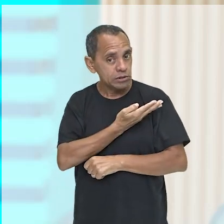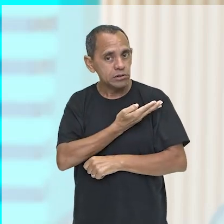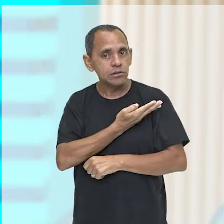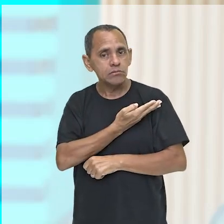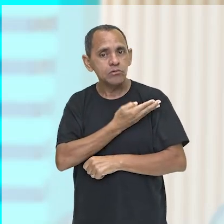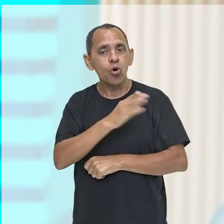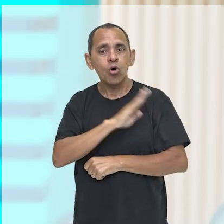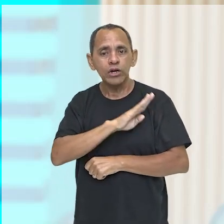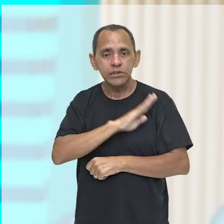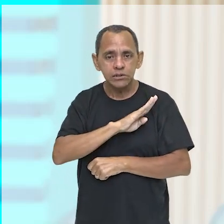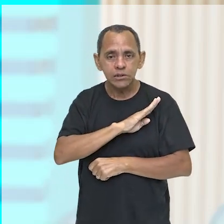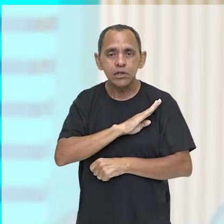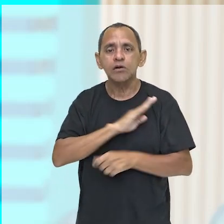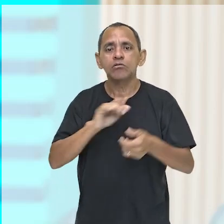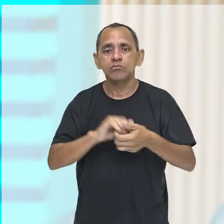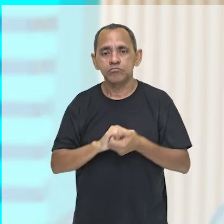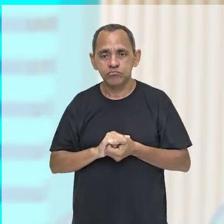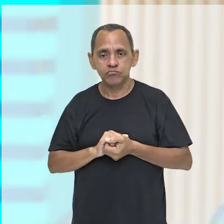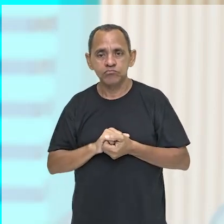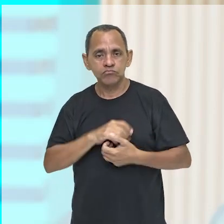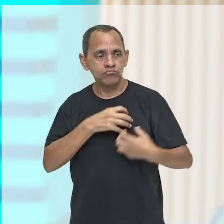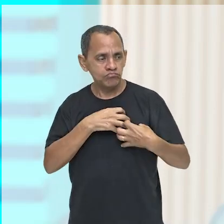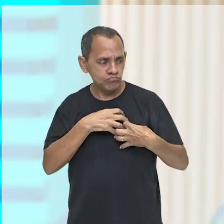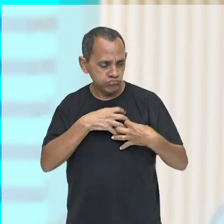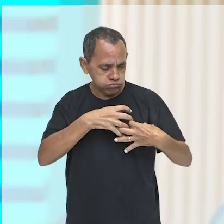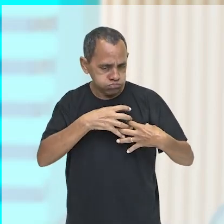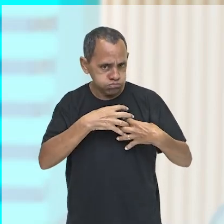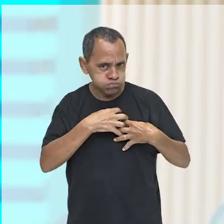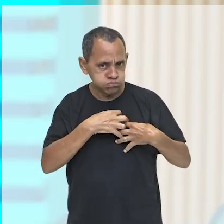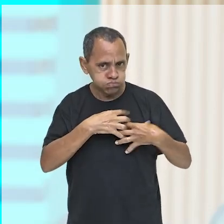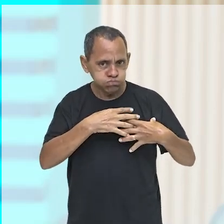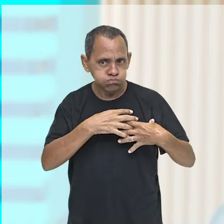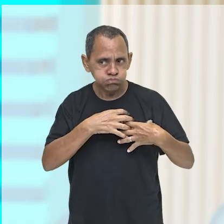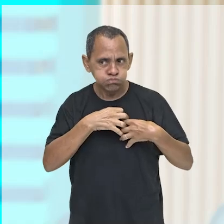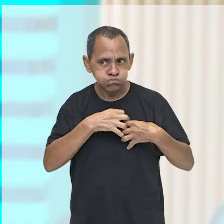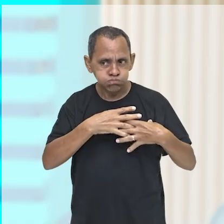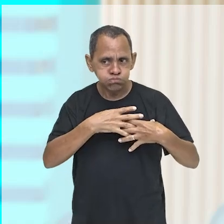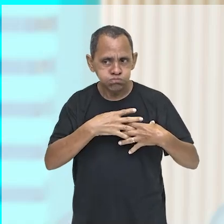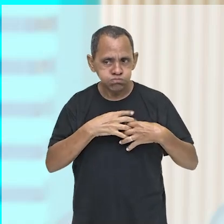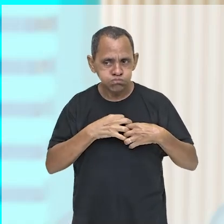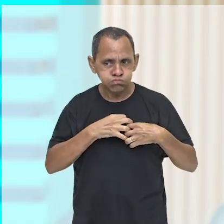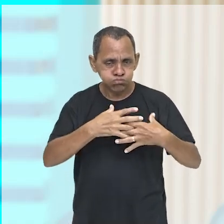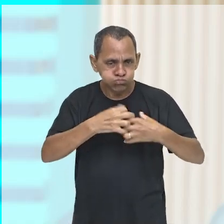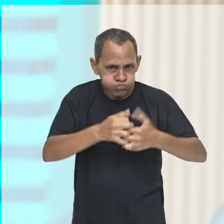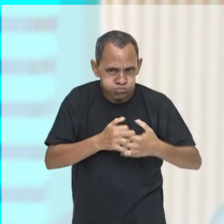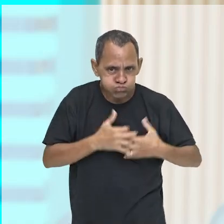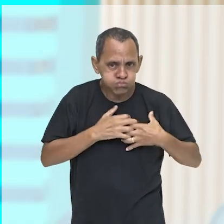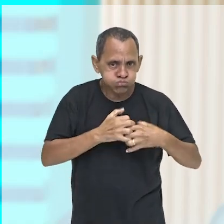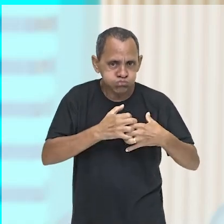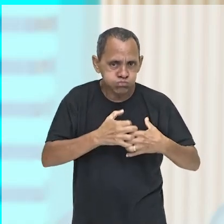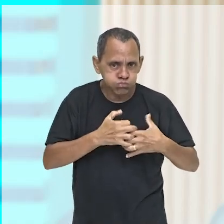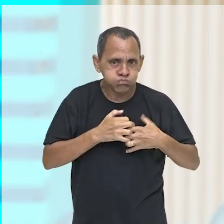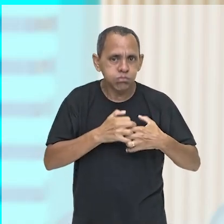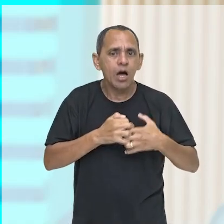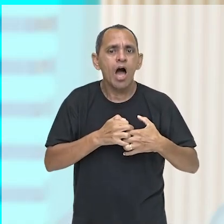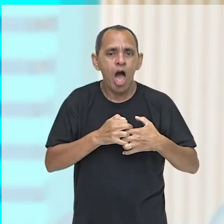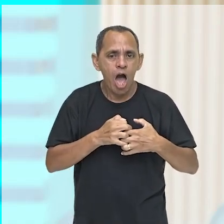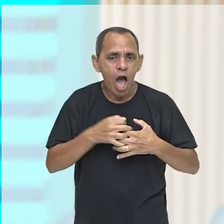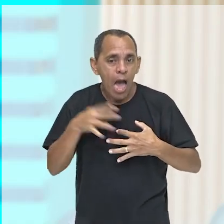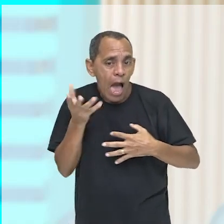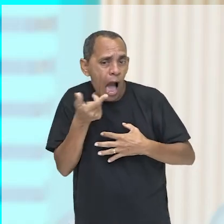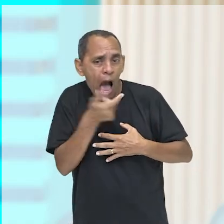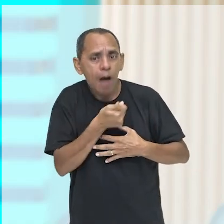ele bombeia com bastante força, que empurra um jato de sangue com bastante velocidade,